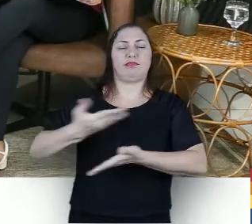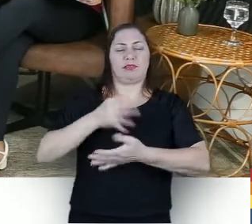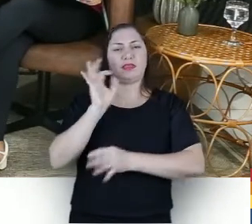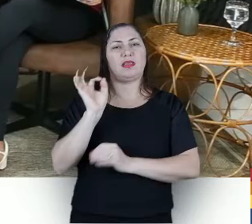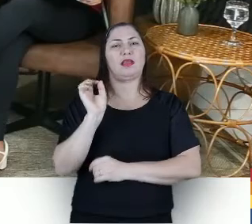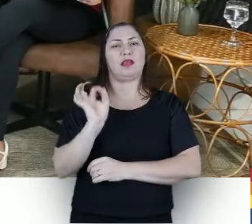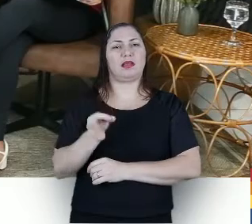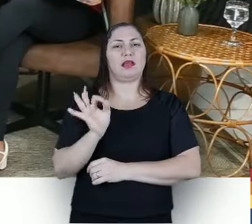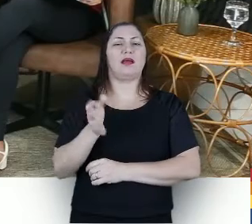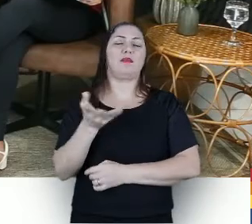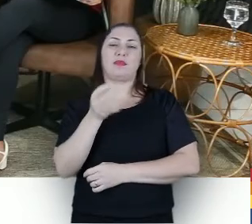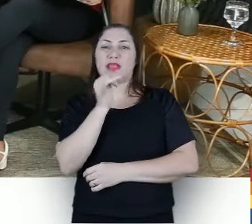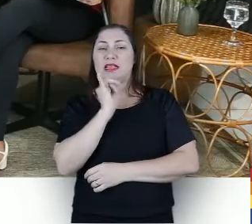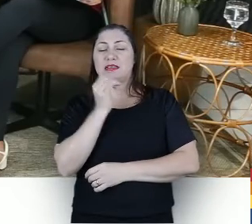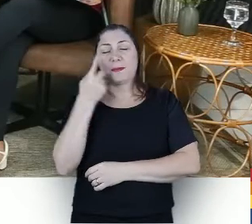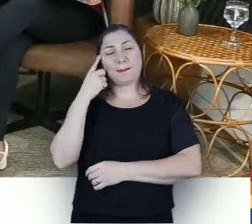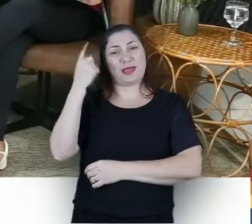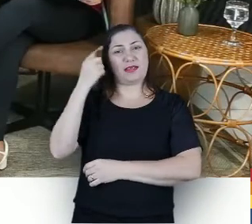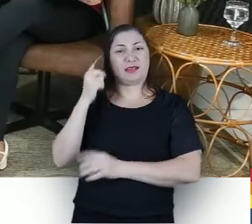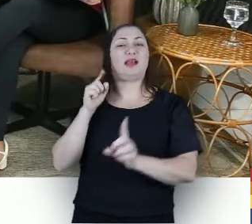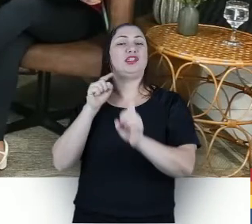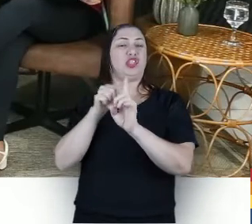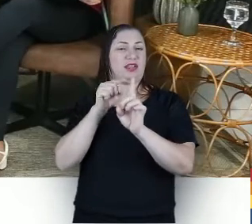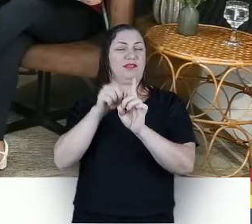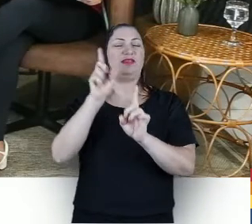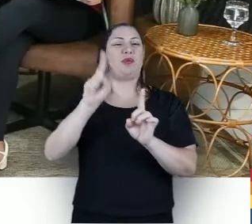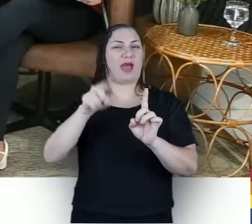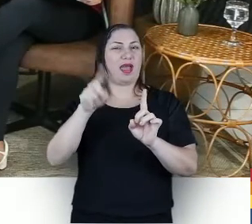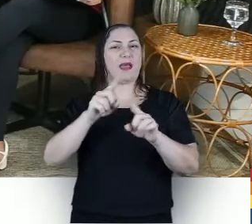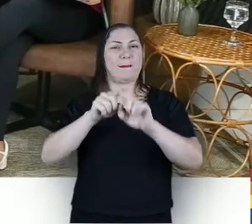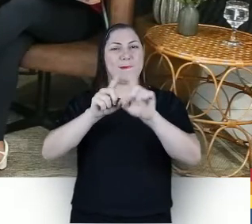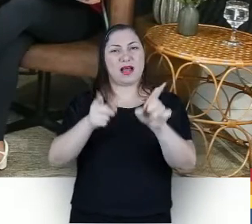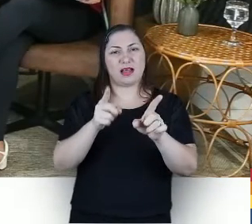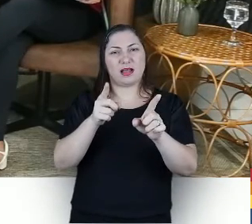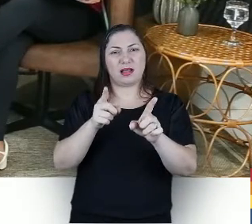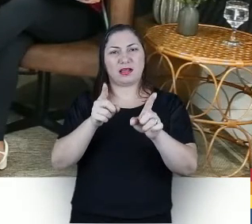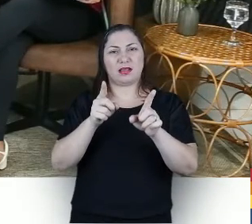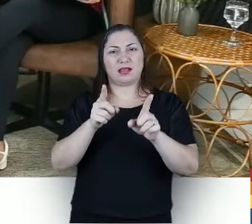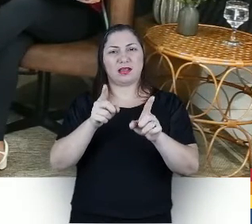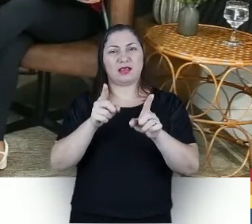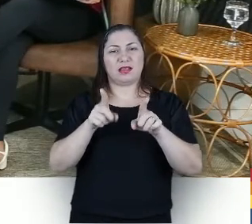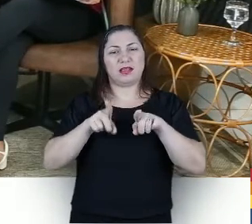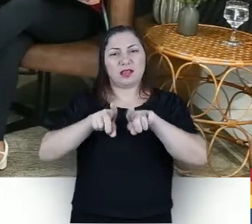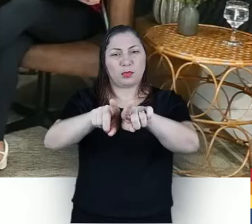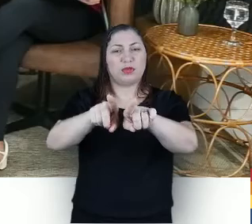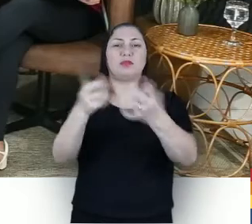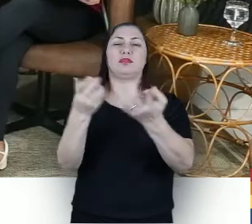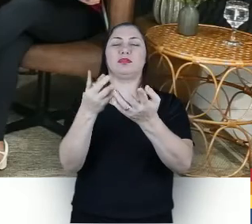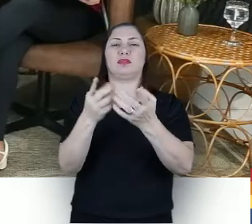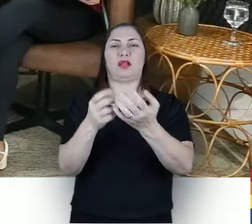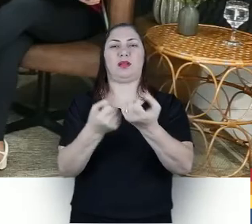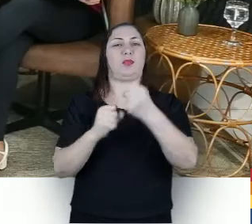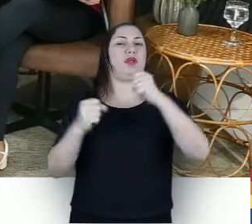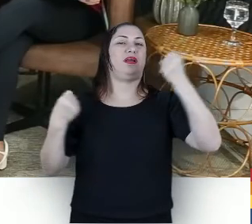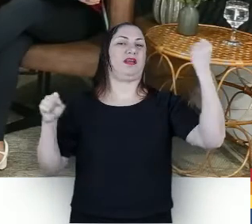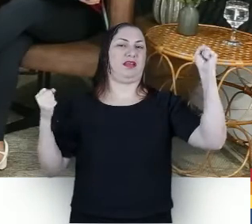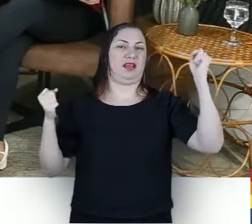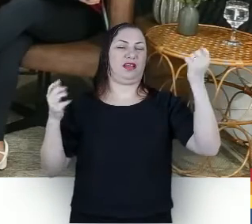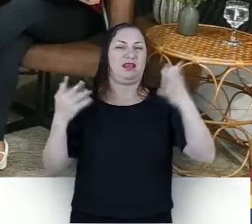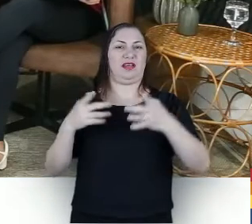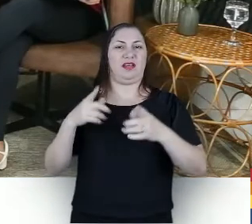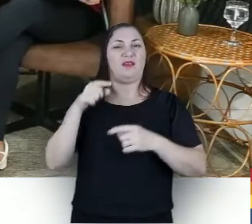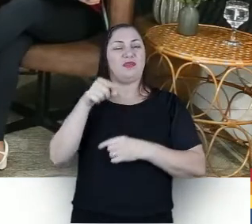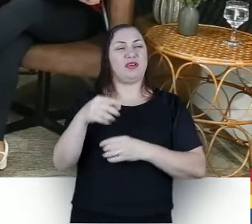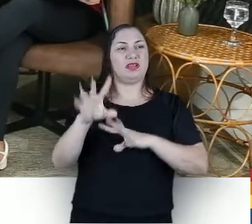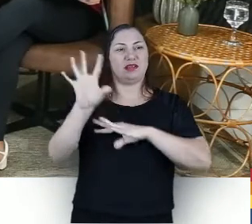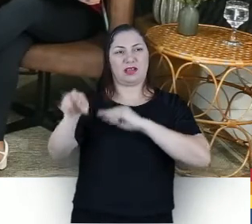sozinha, né? Então, essa troca do professor e do aluno, essa troca entre os colegas, e entre as disciplinas, né?